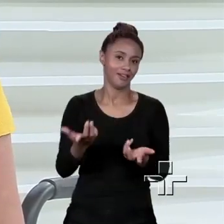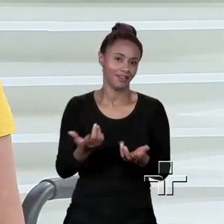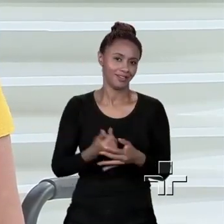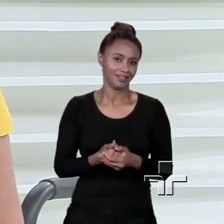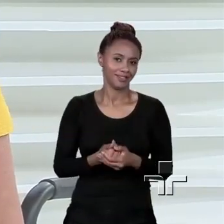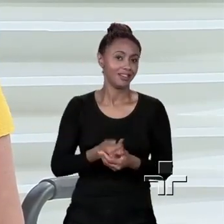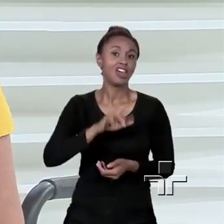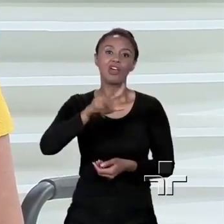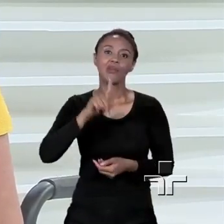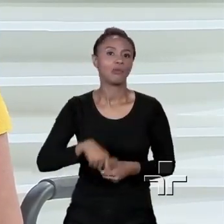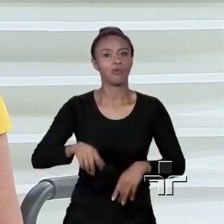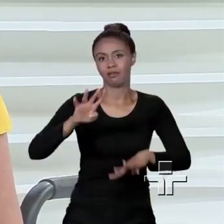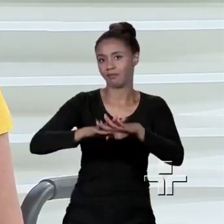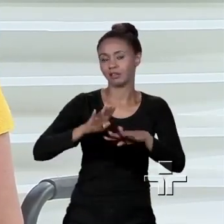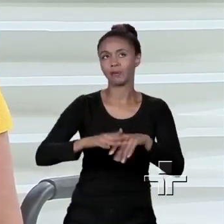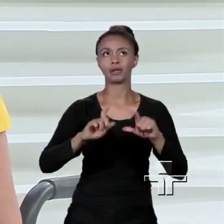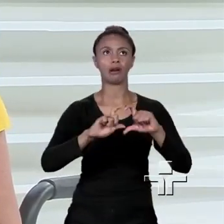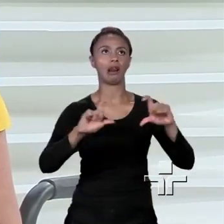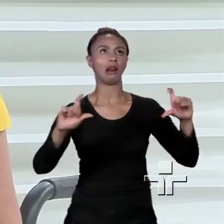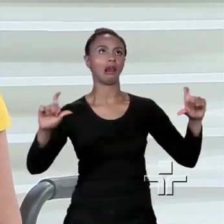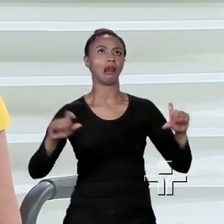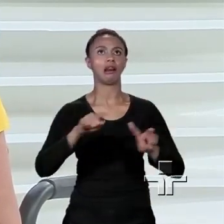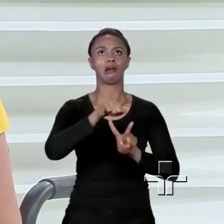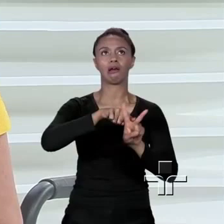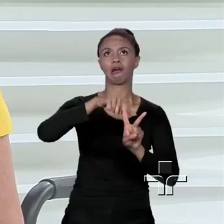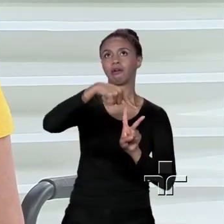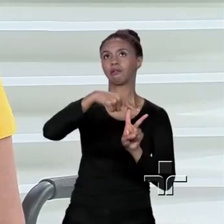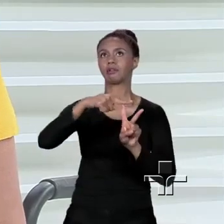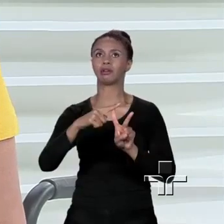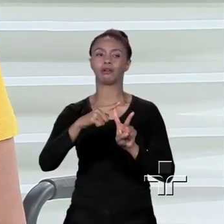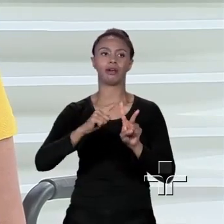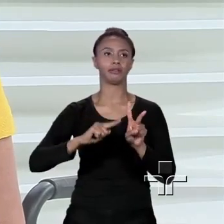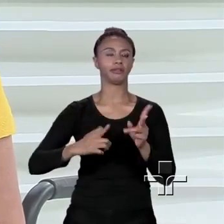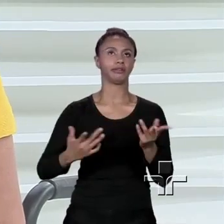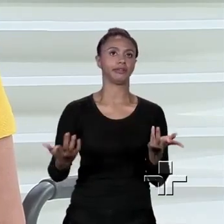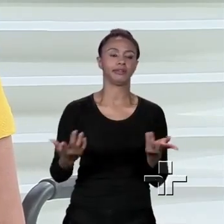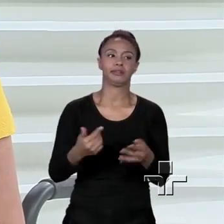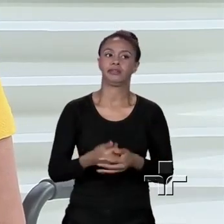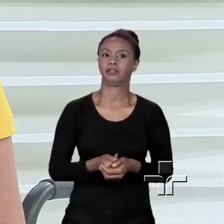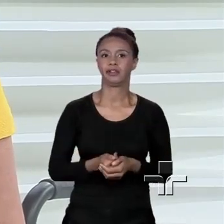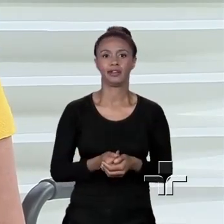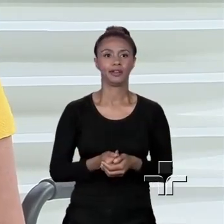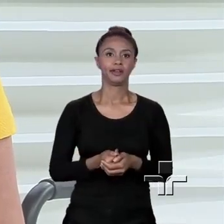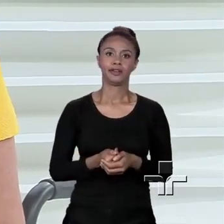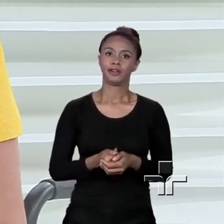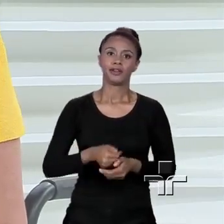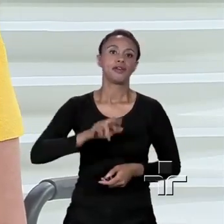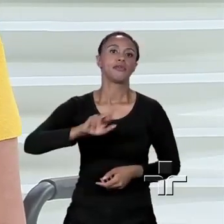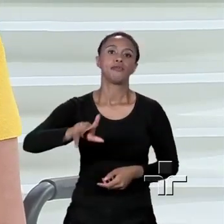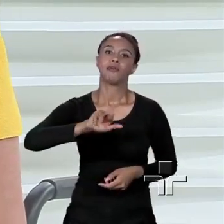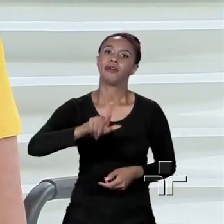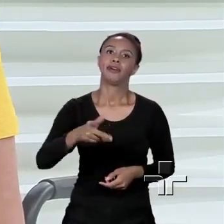a equação da matemática, nem a raiz quadrada, não vai ser aquela